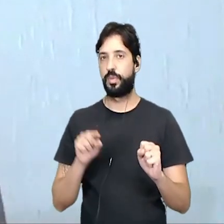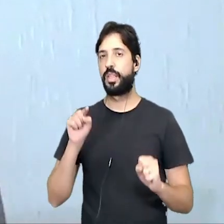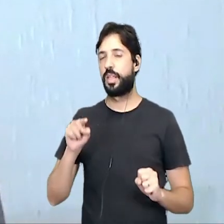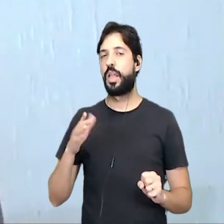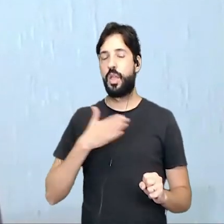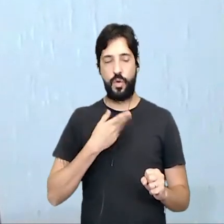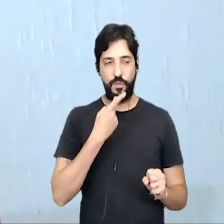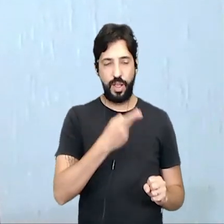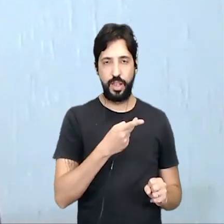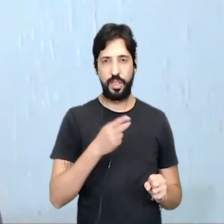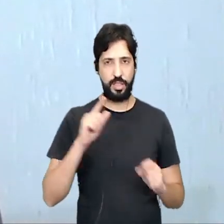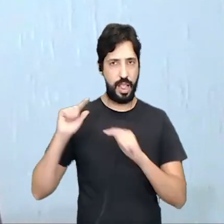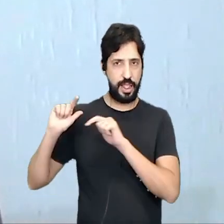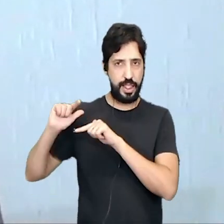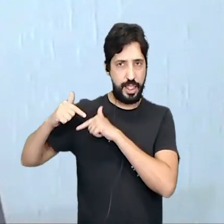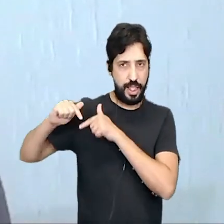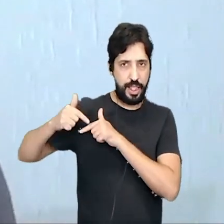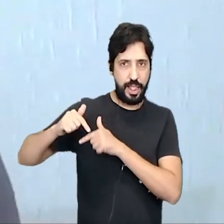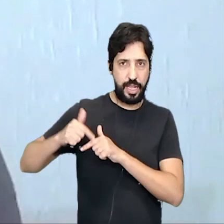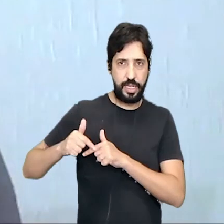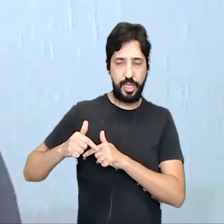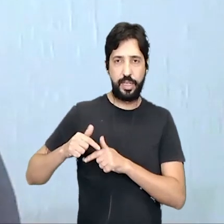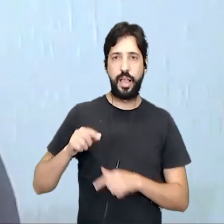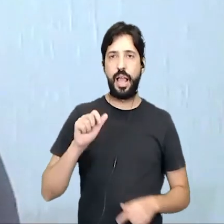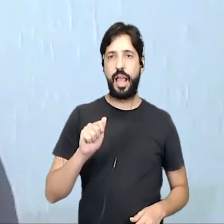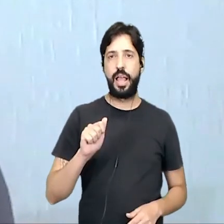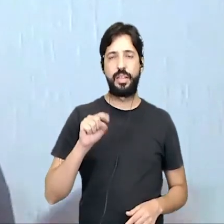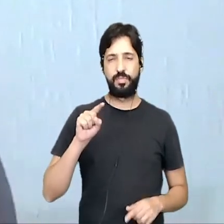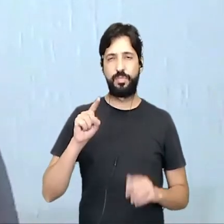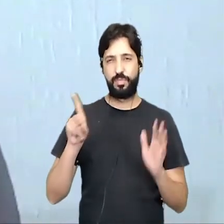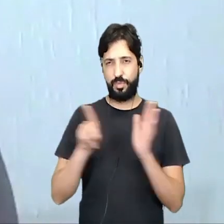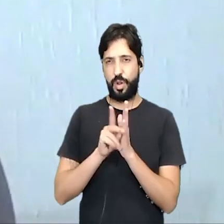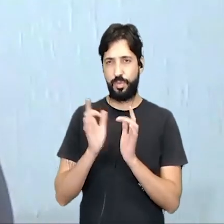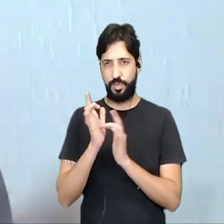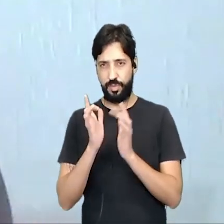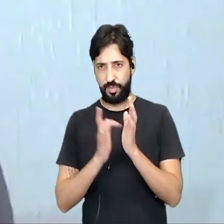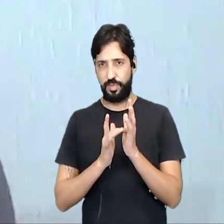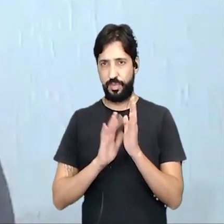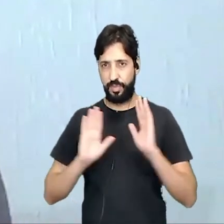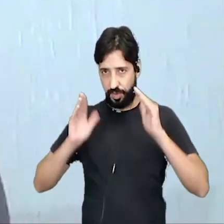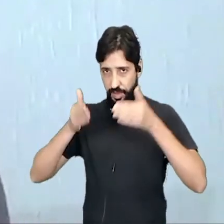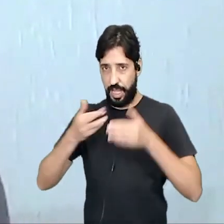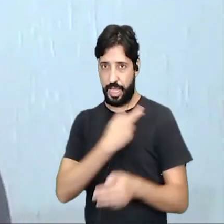um sábio guarani, eu disse para ele: na tradição abraâmica